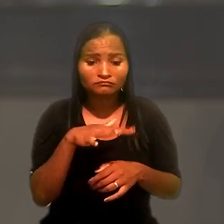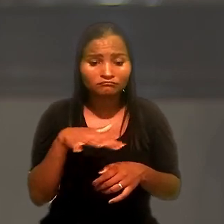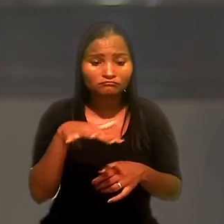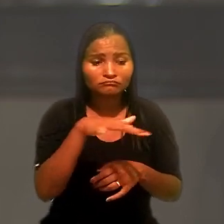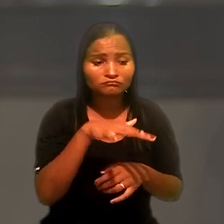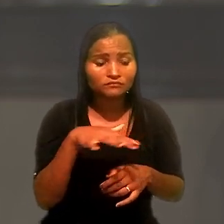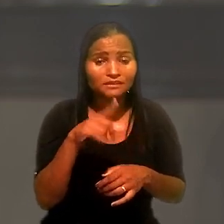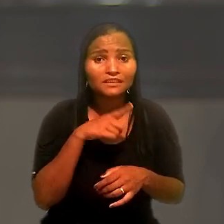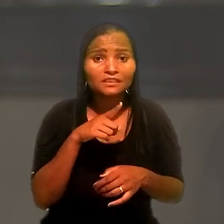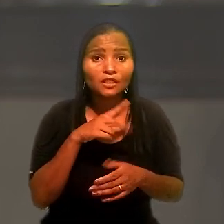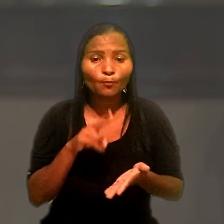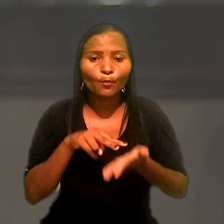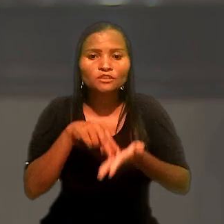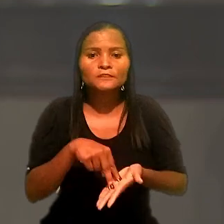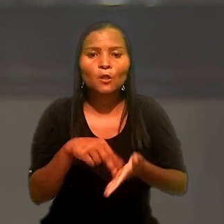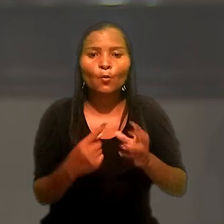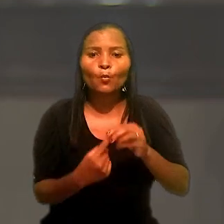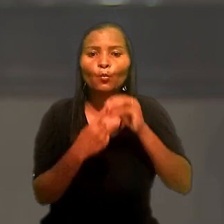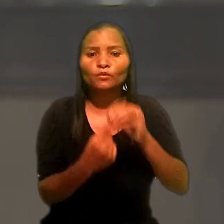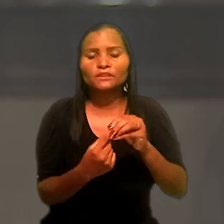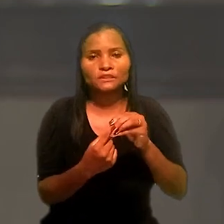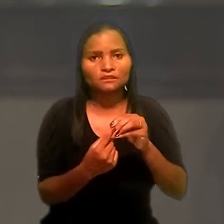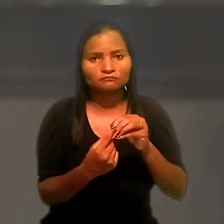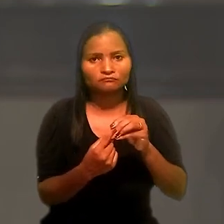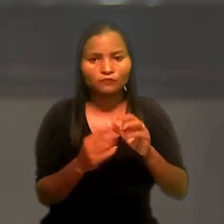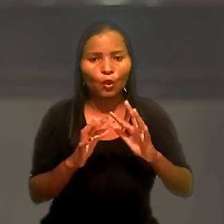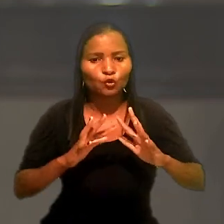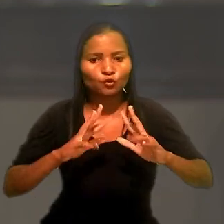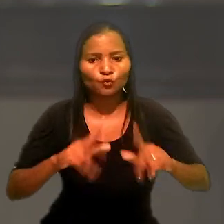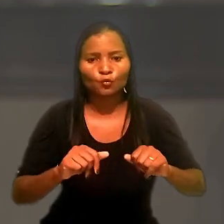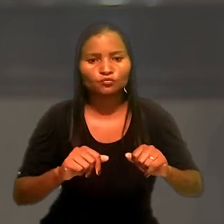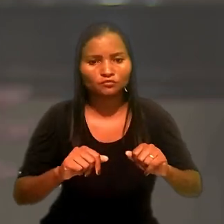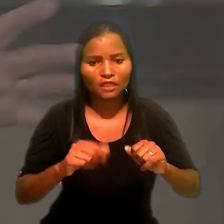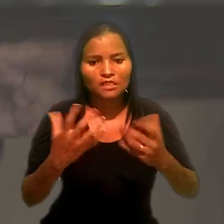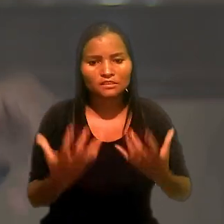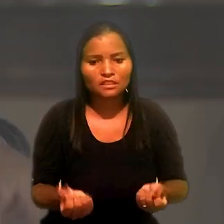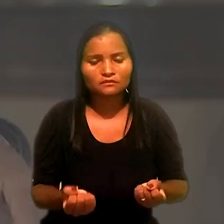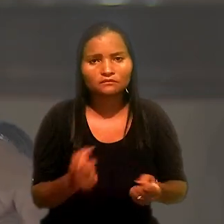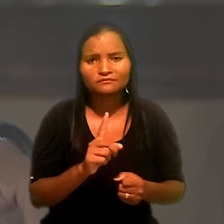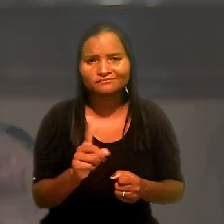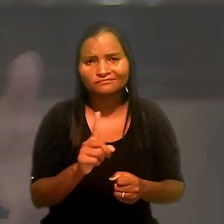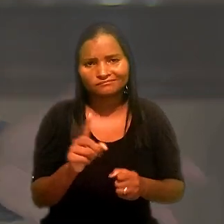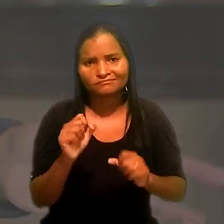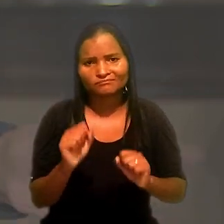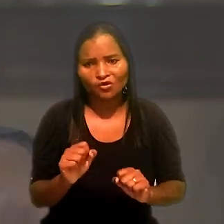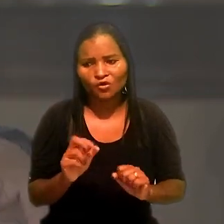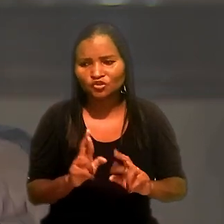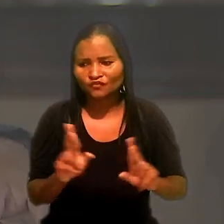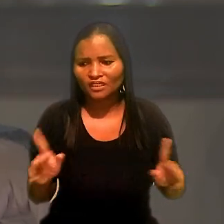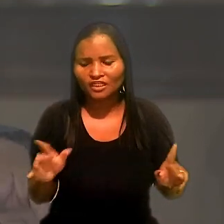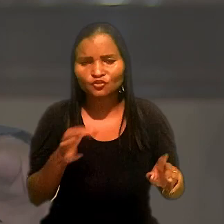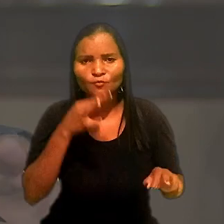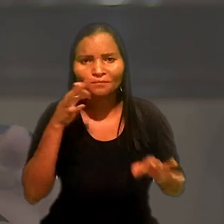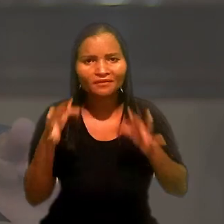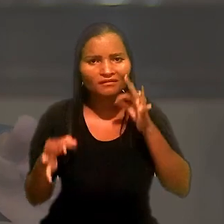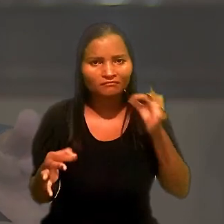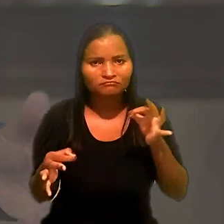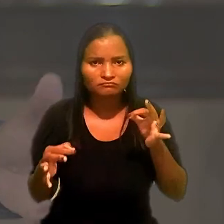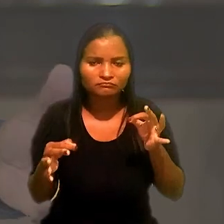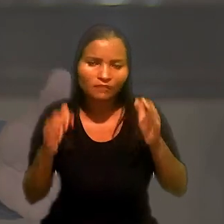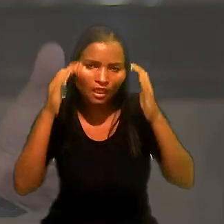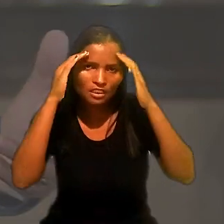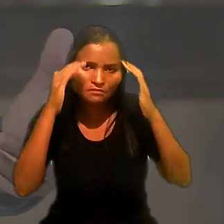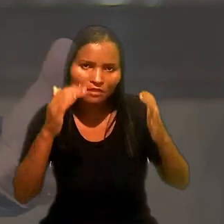ter uma posição única, em que todos estão de acordo. Nós podemos ter divergências respeitosas, mas nós